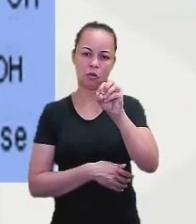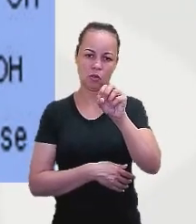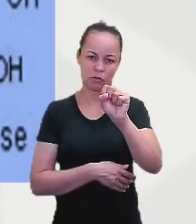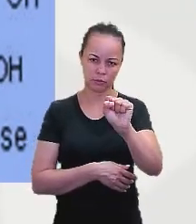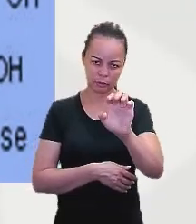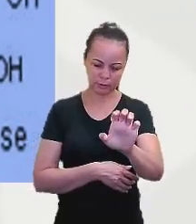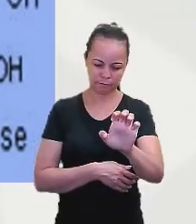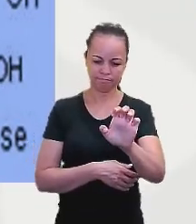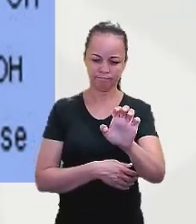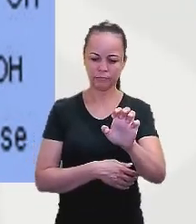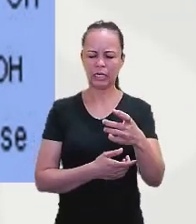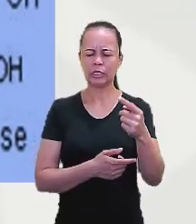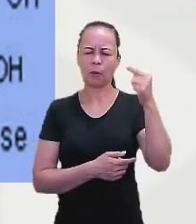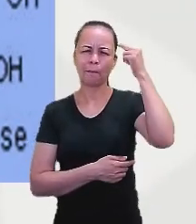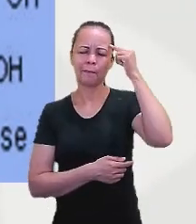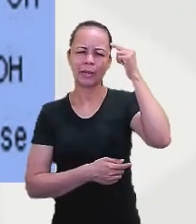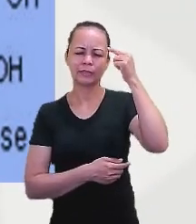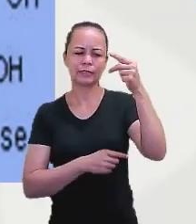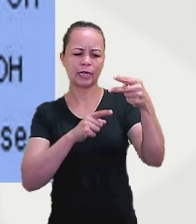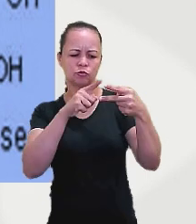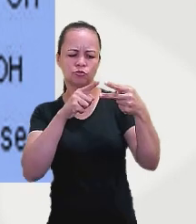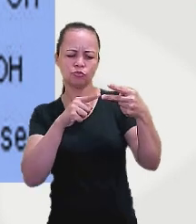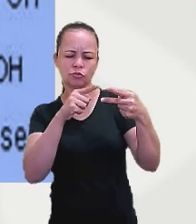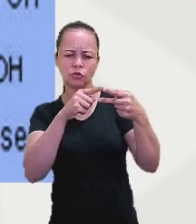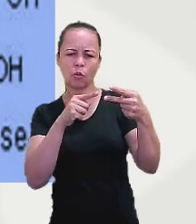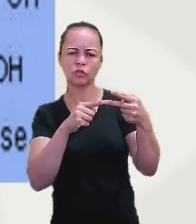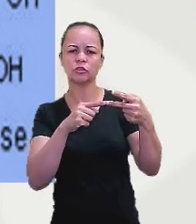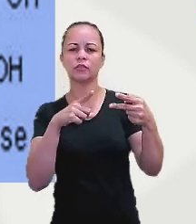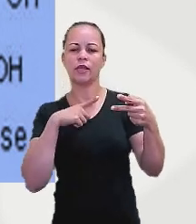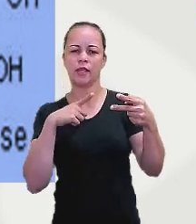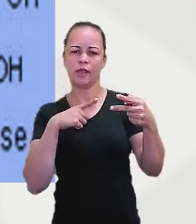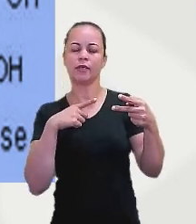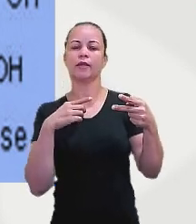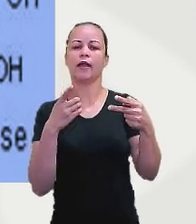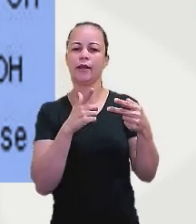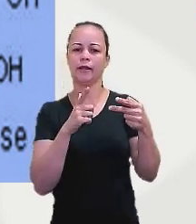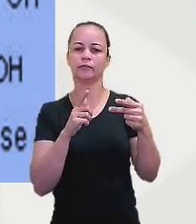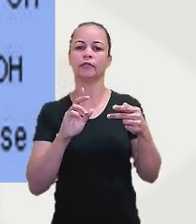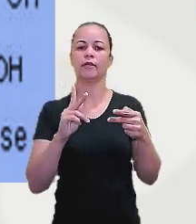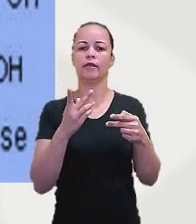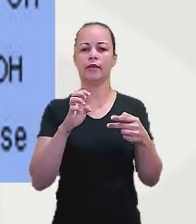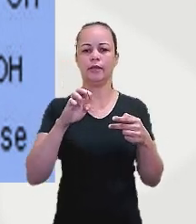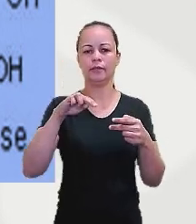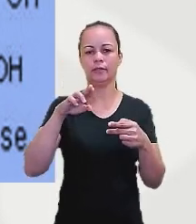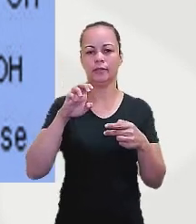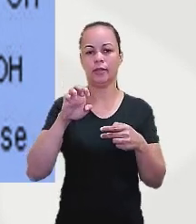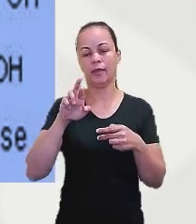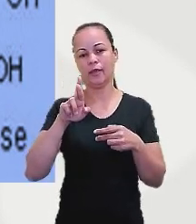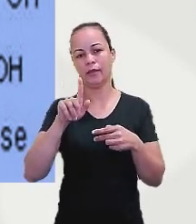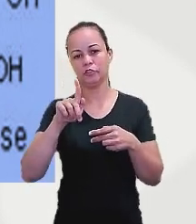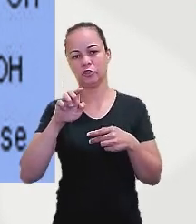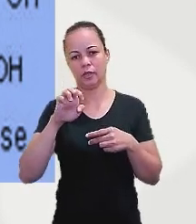pense assim, tem caráter energético. Pensou em oferta de energia, pensou nas